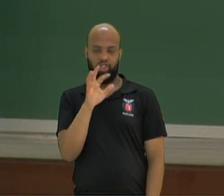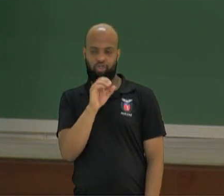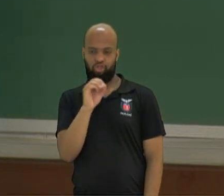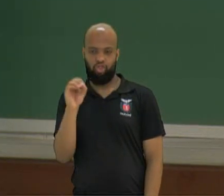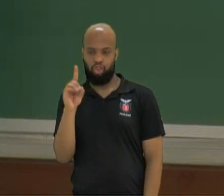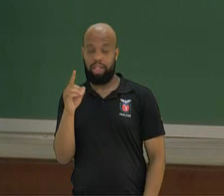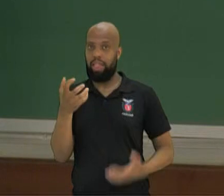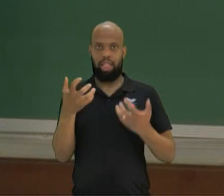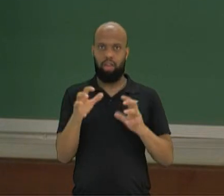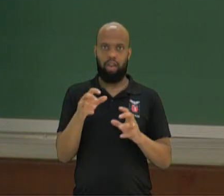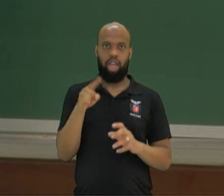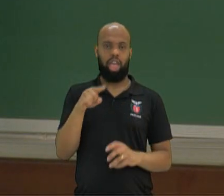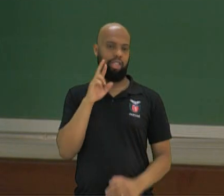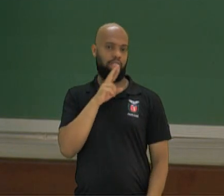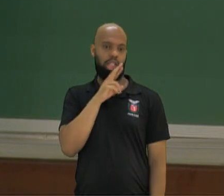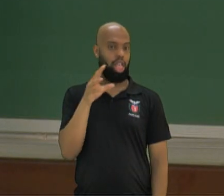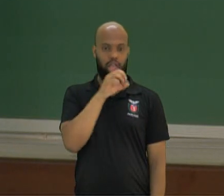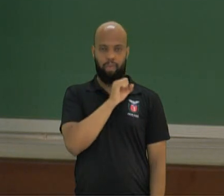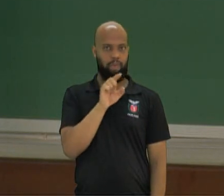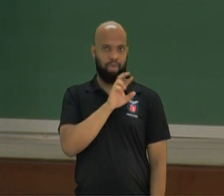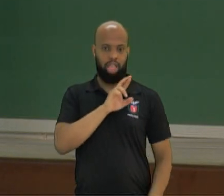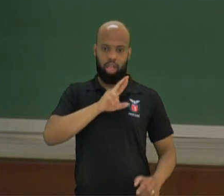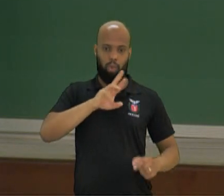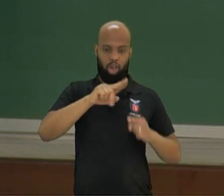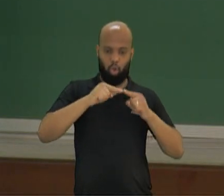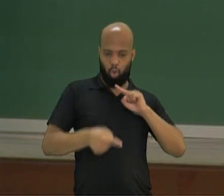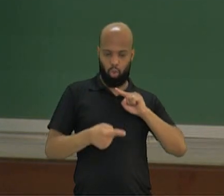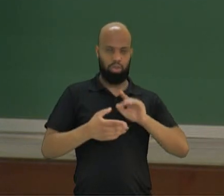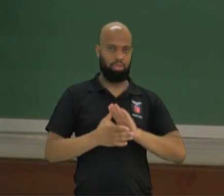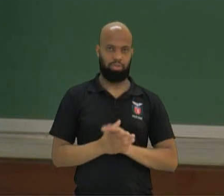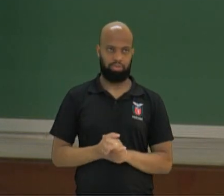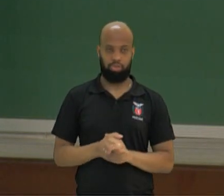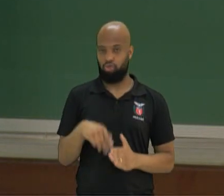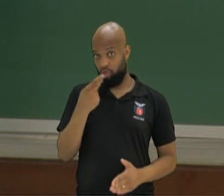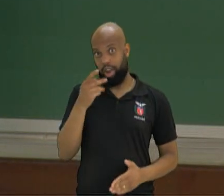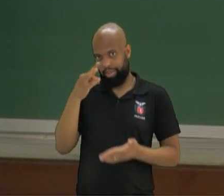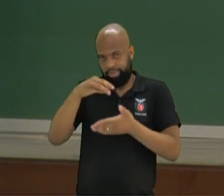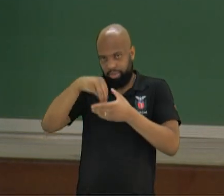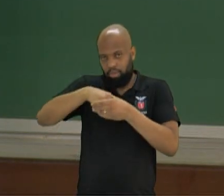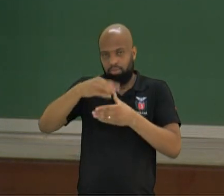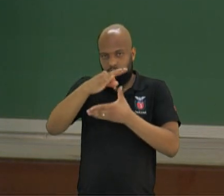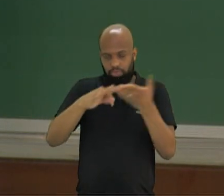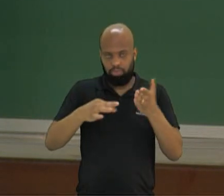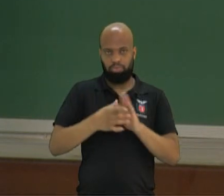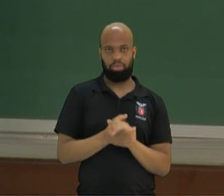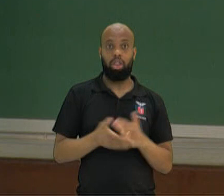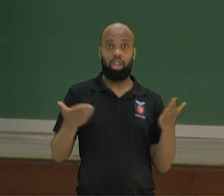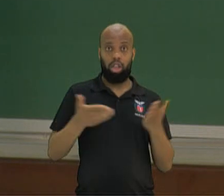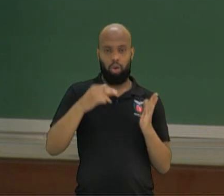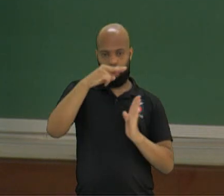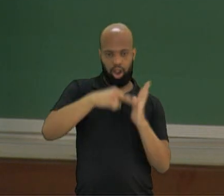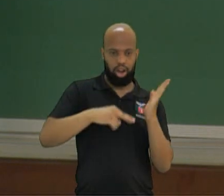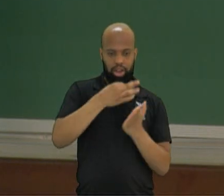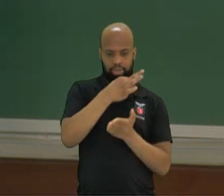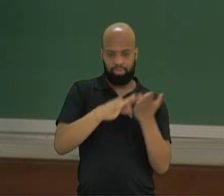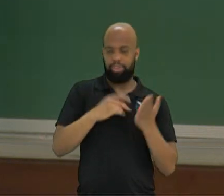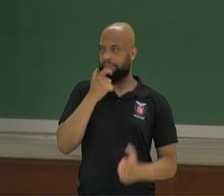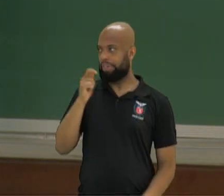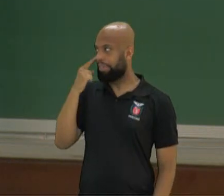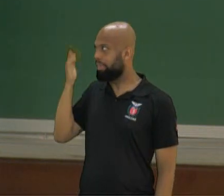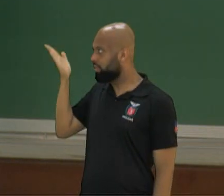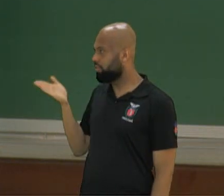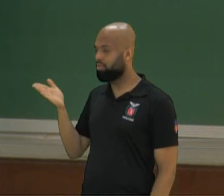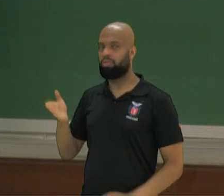né? Então olha só, slow food describes a movement created to counteract fast food and fast life.